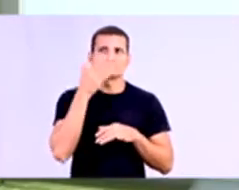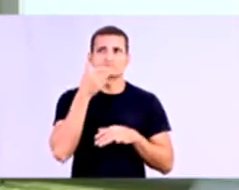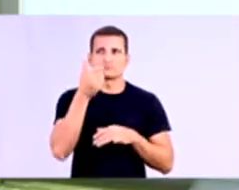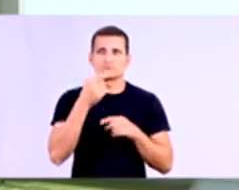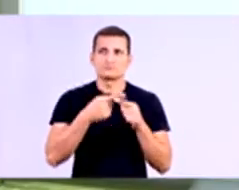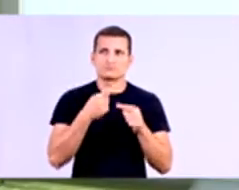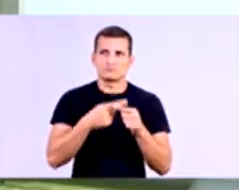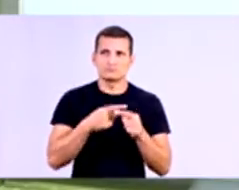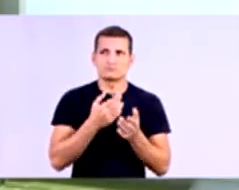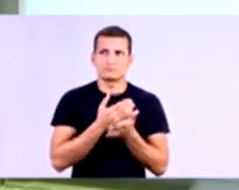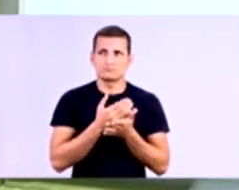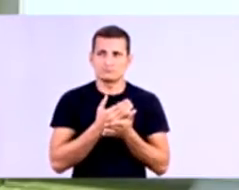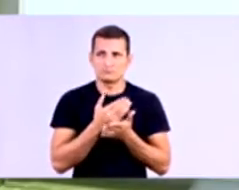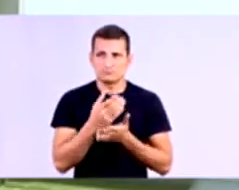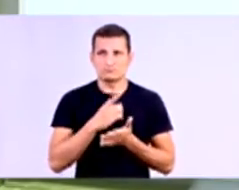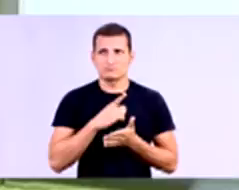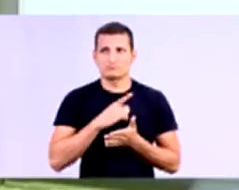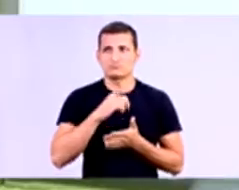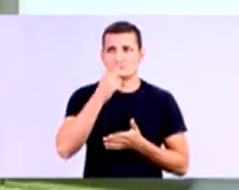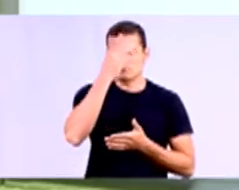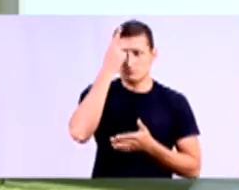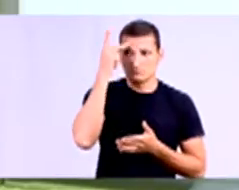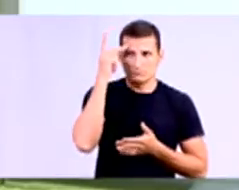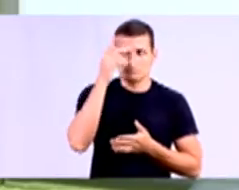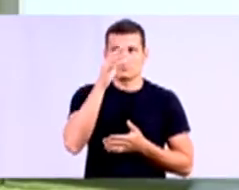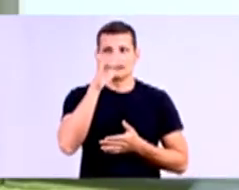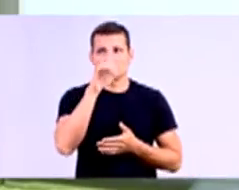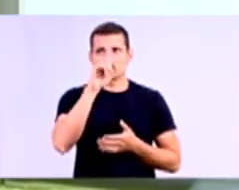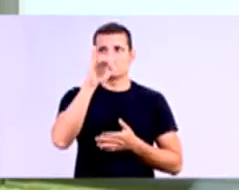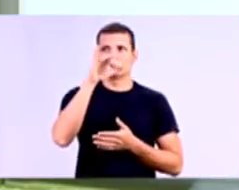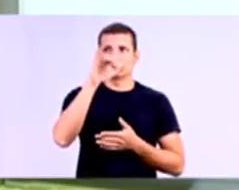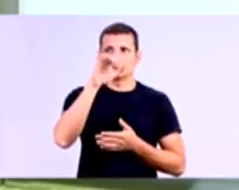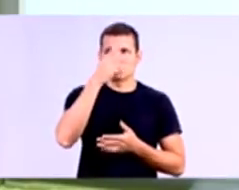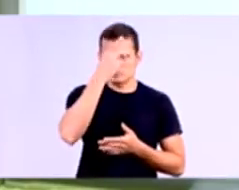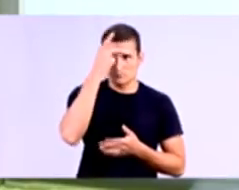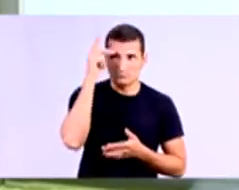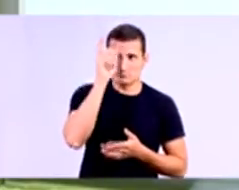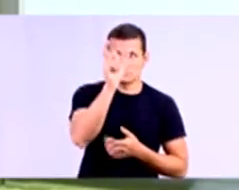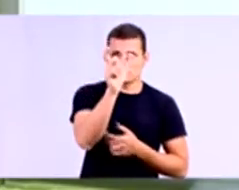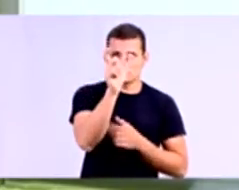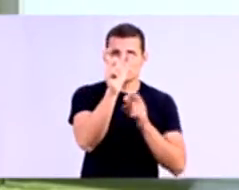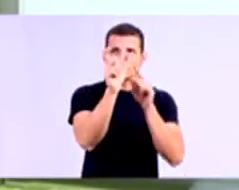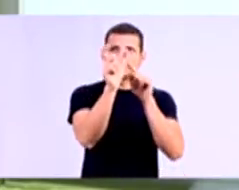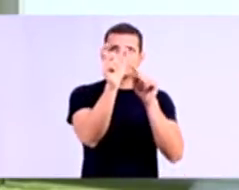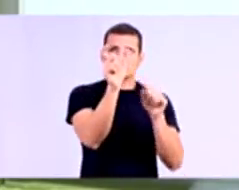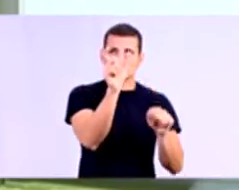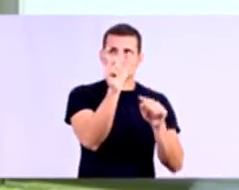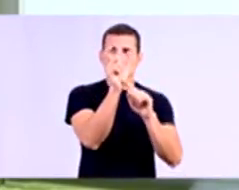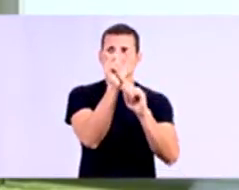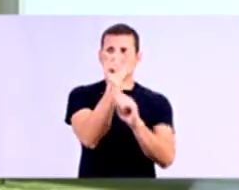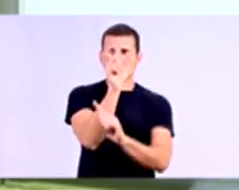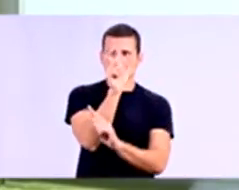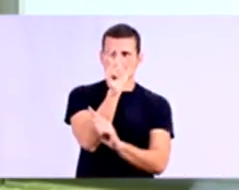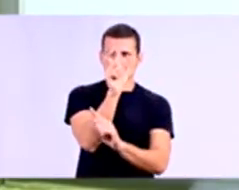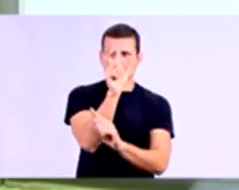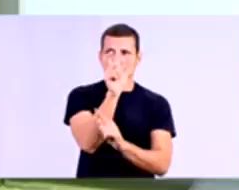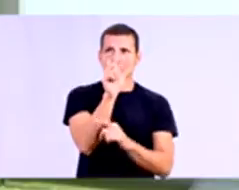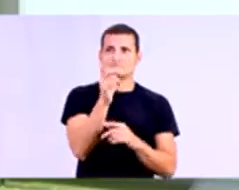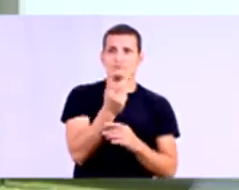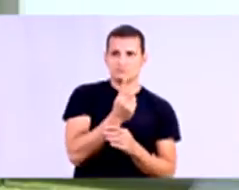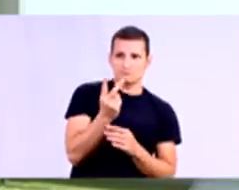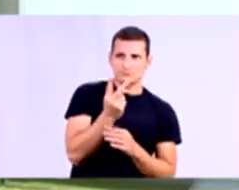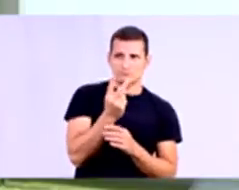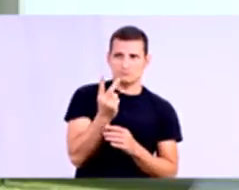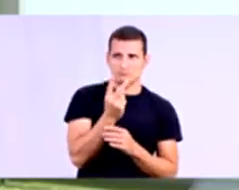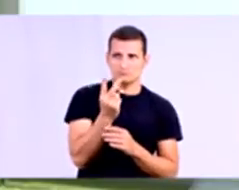quê? A partir do momento que eu tenho uma pessoa física, uma pessoa, e ela tem um relacionamento, uma das duas entidades,